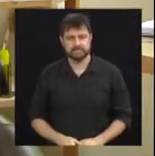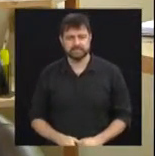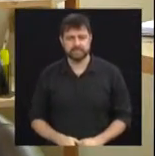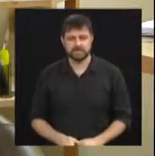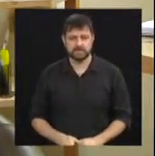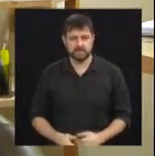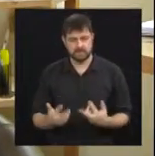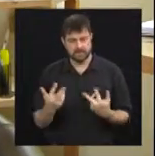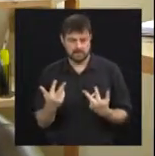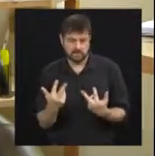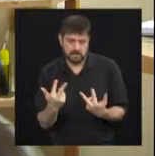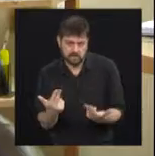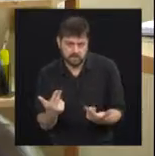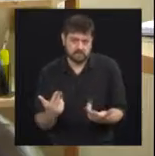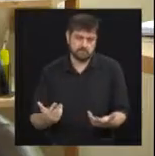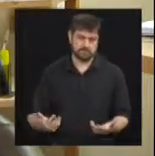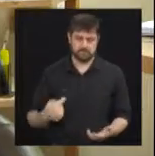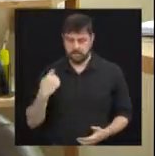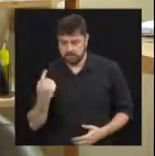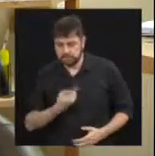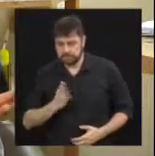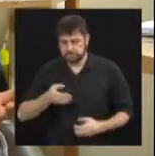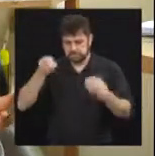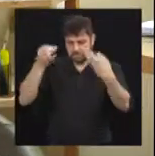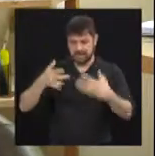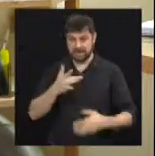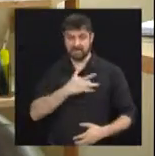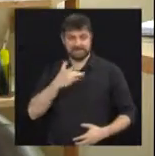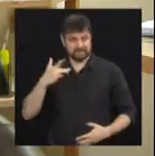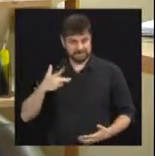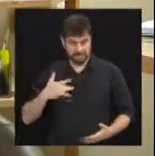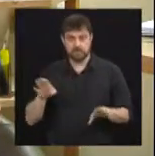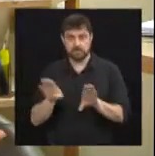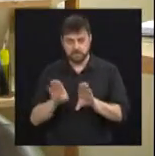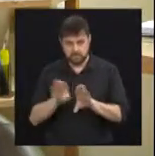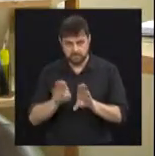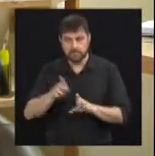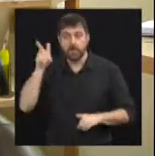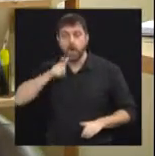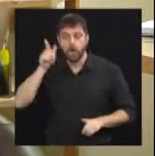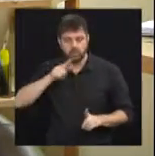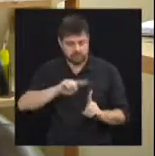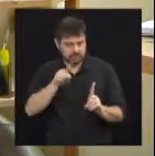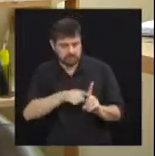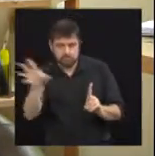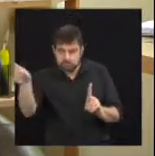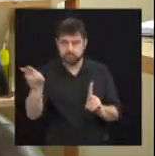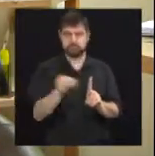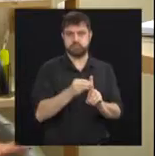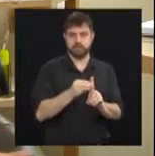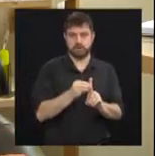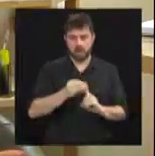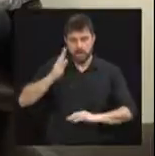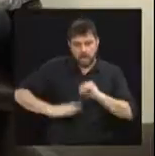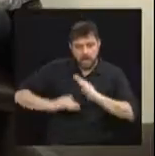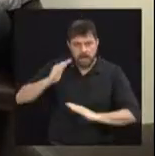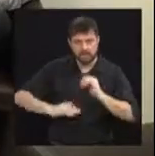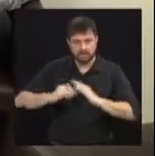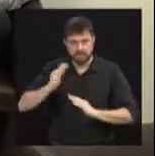assim como nós falamos para a saúde em geral, também para a questão da fertilidade, os